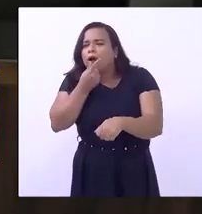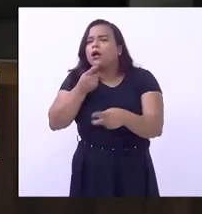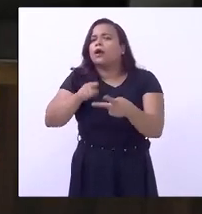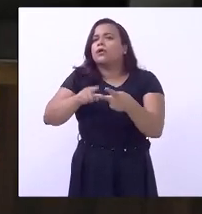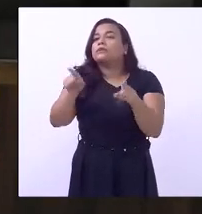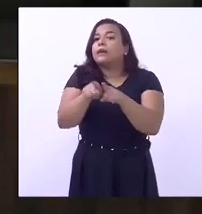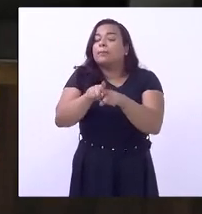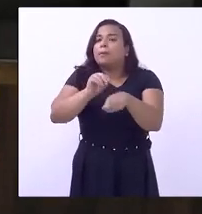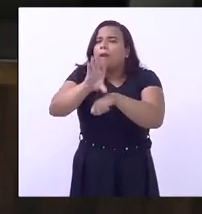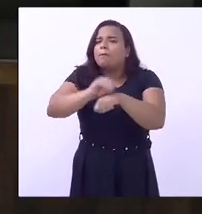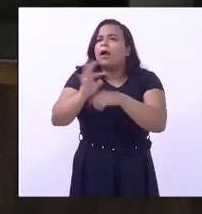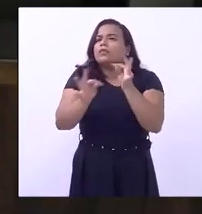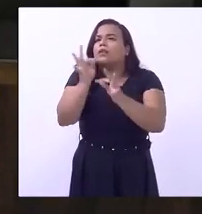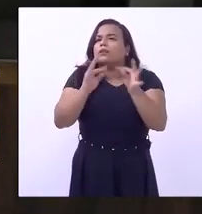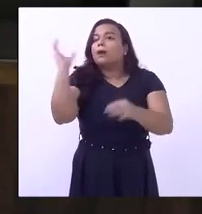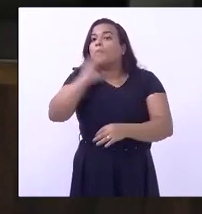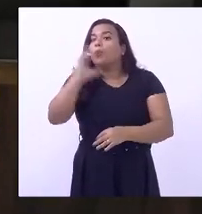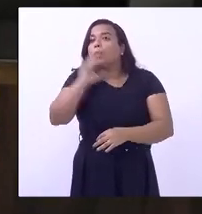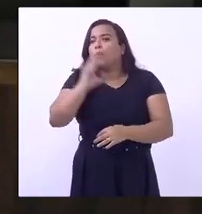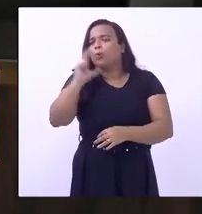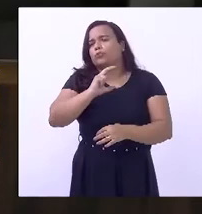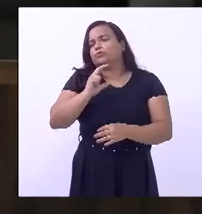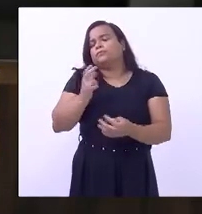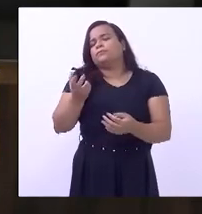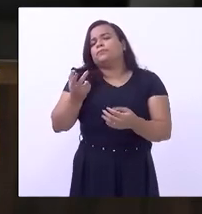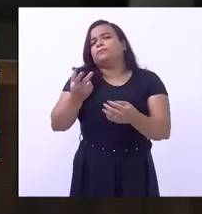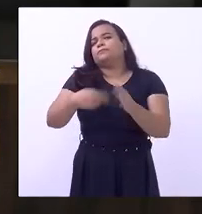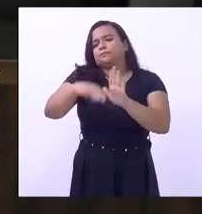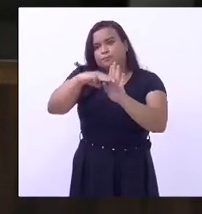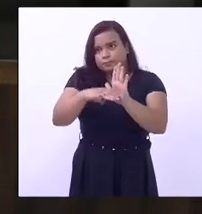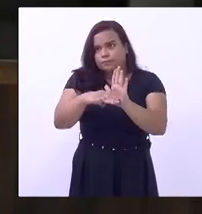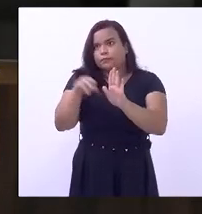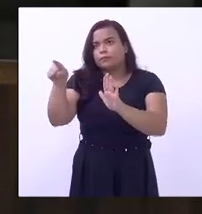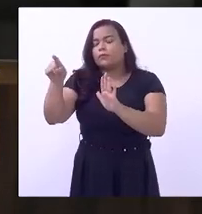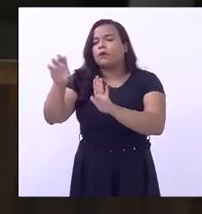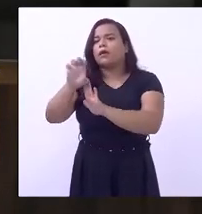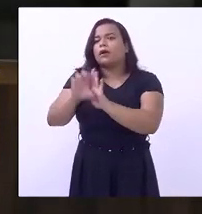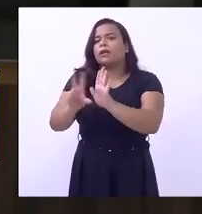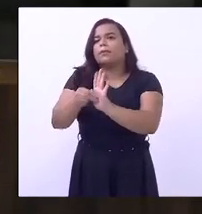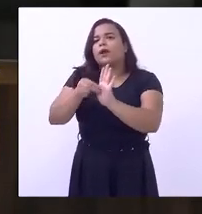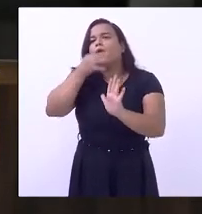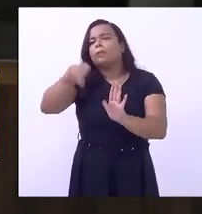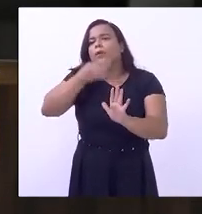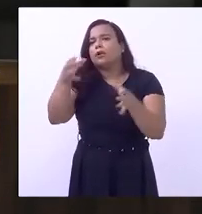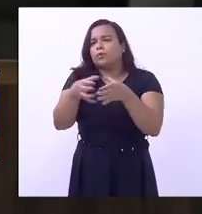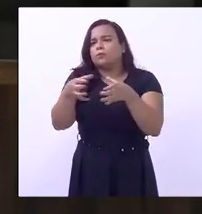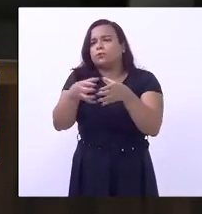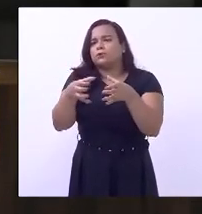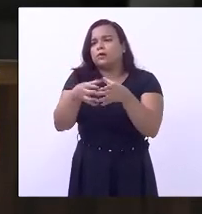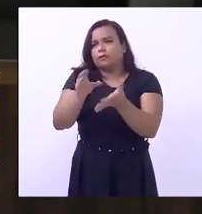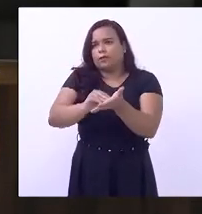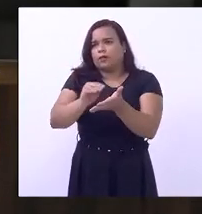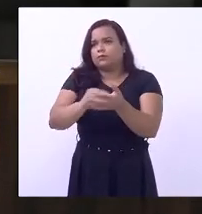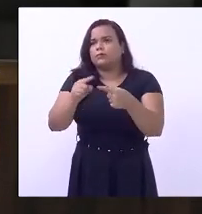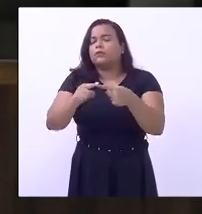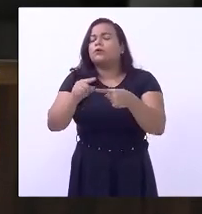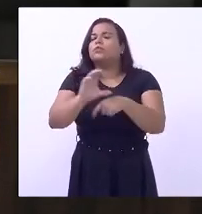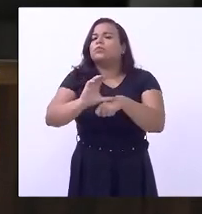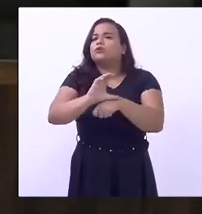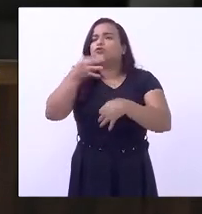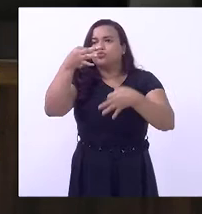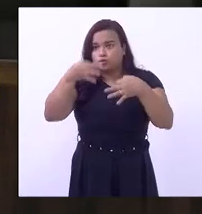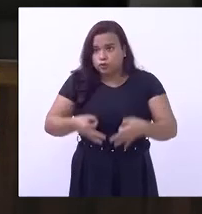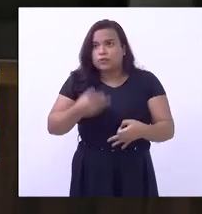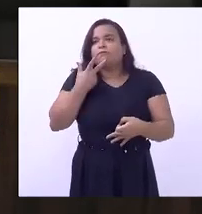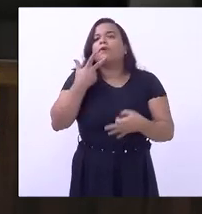de urgência e emergência. Parecer, a emenda de plenário das comissões de Constituição e Justiça favorável, de